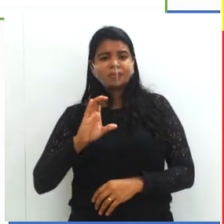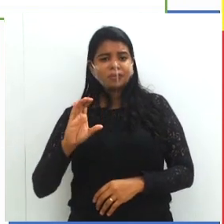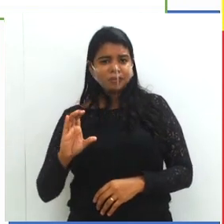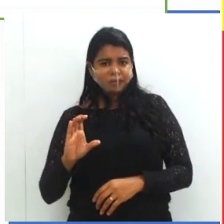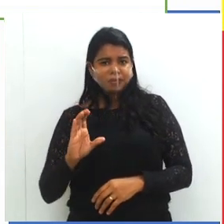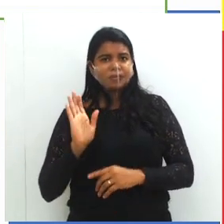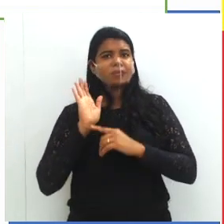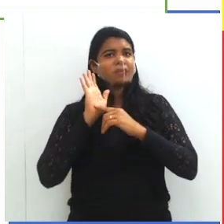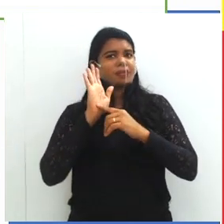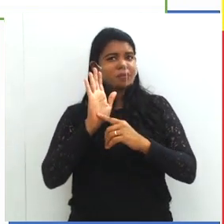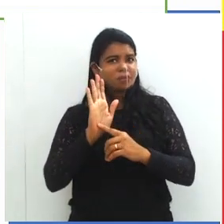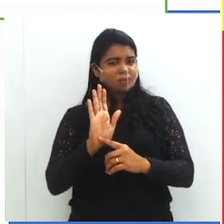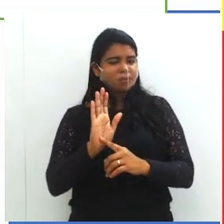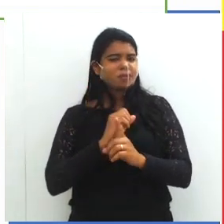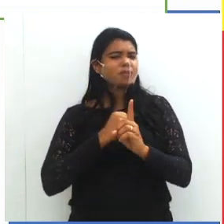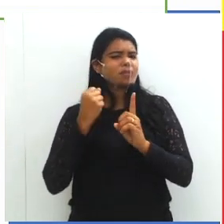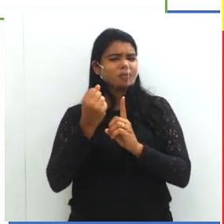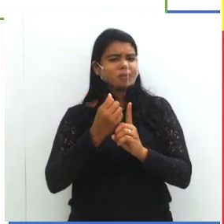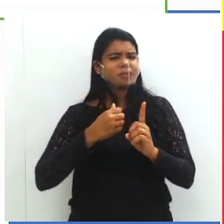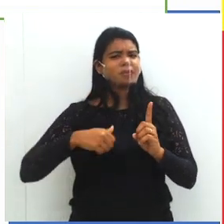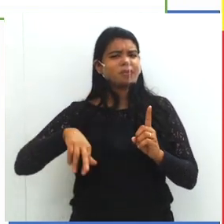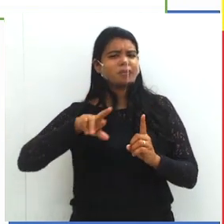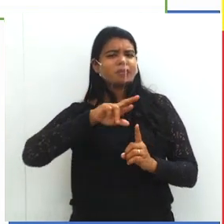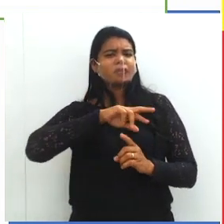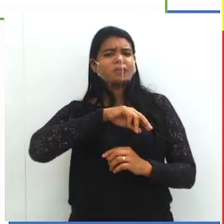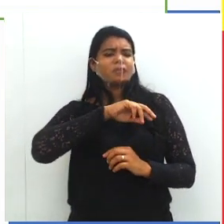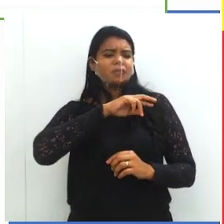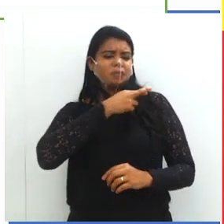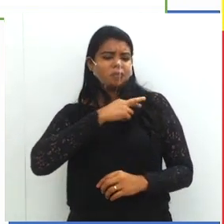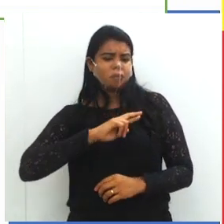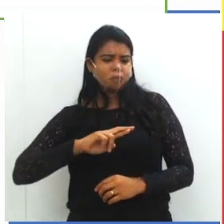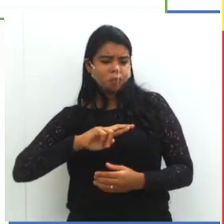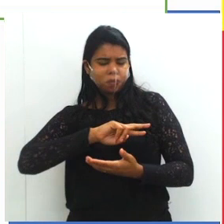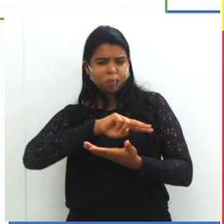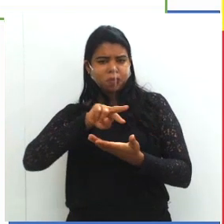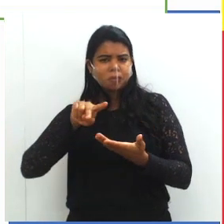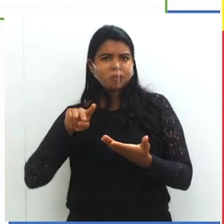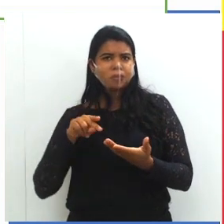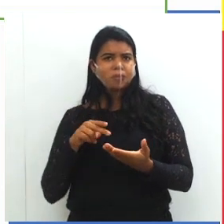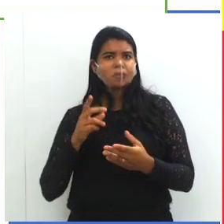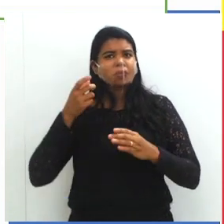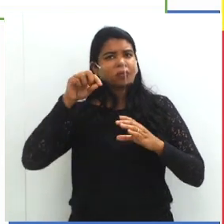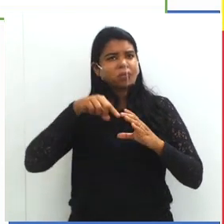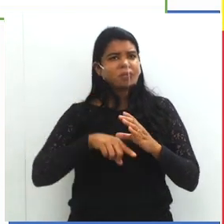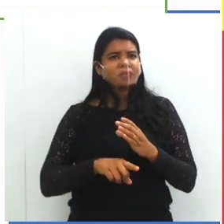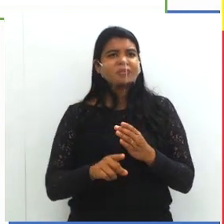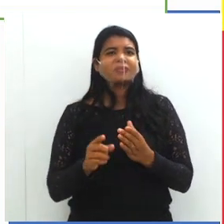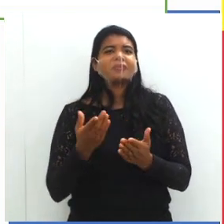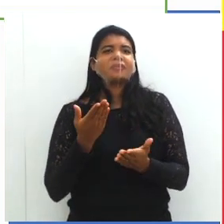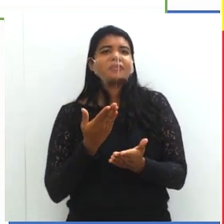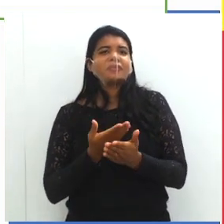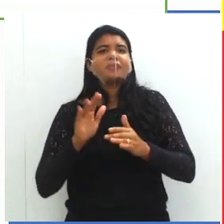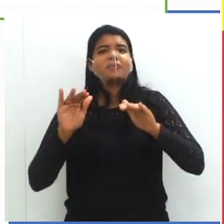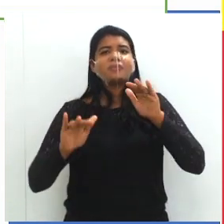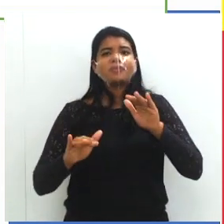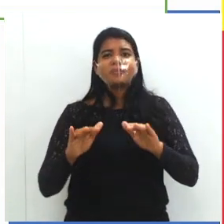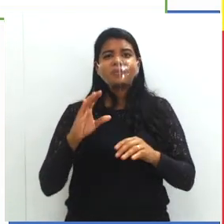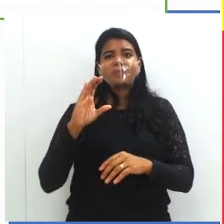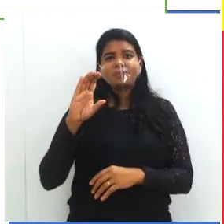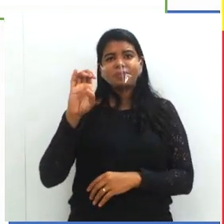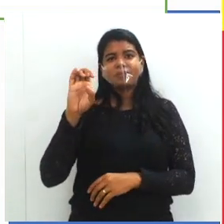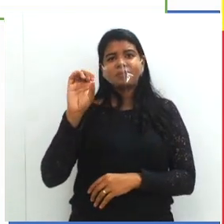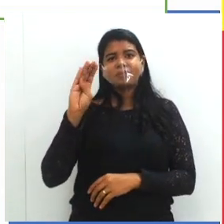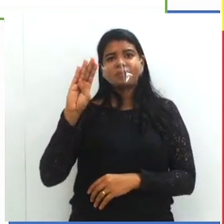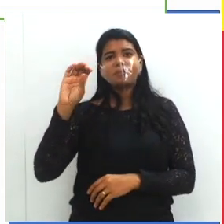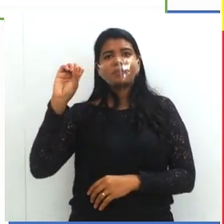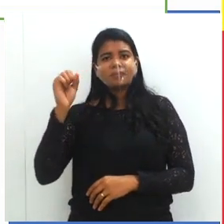de pastoral social, daí emergentes que vieram à tona, foram aprofundados pelo movimento das